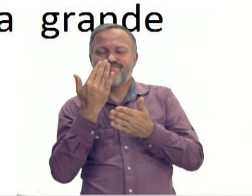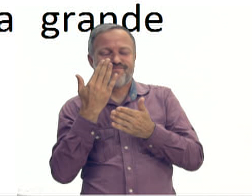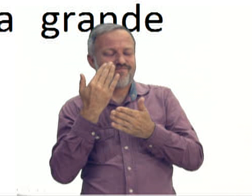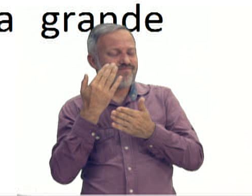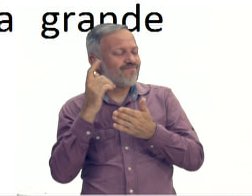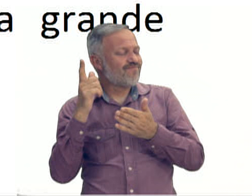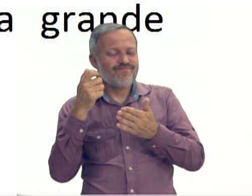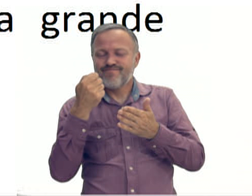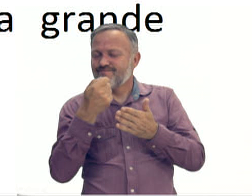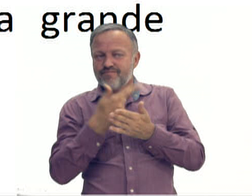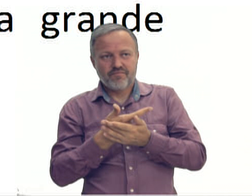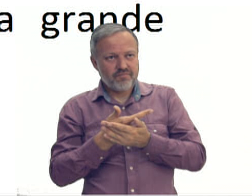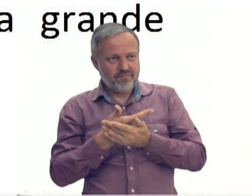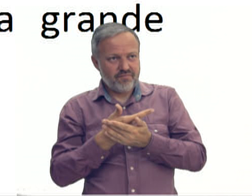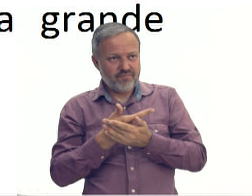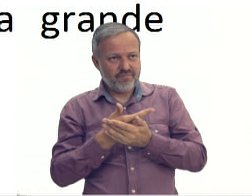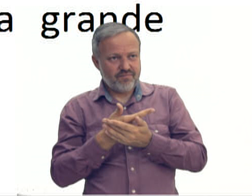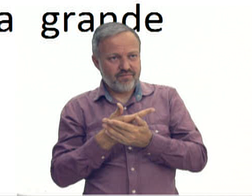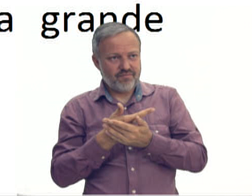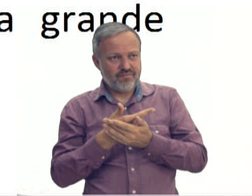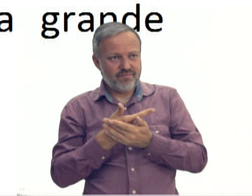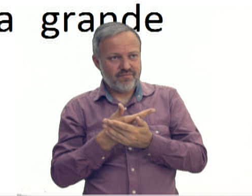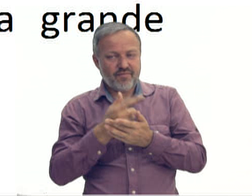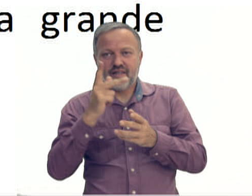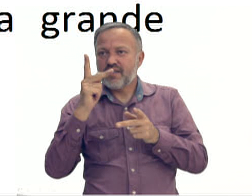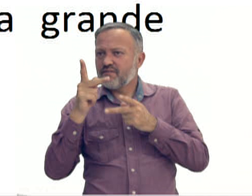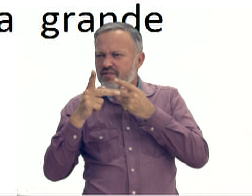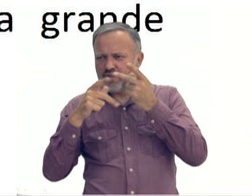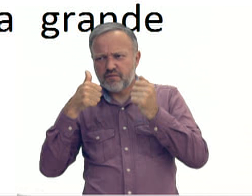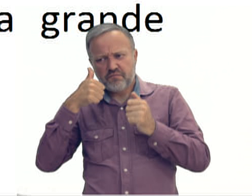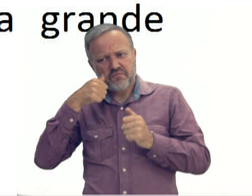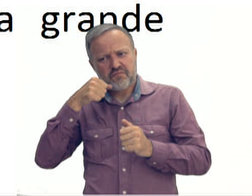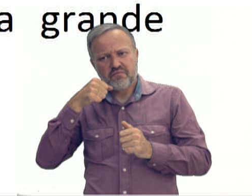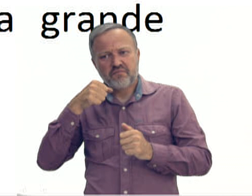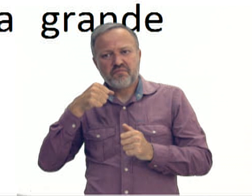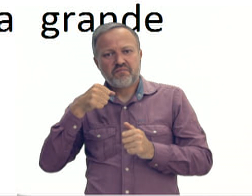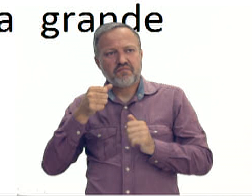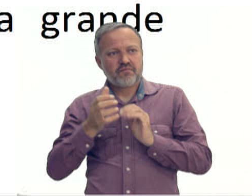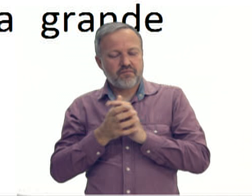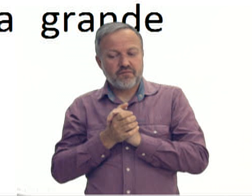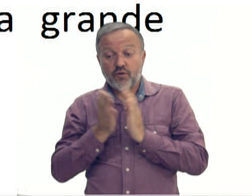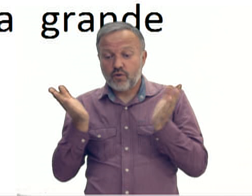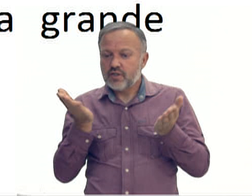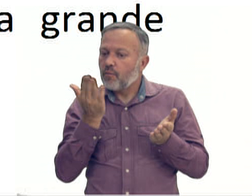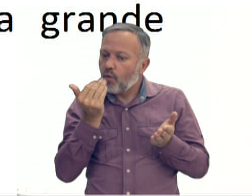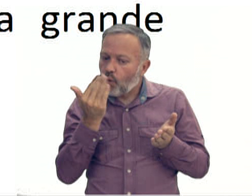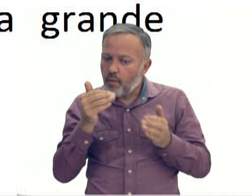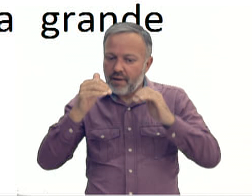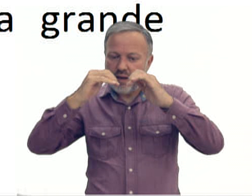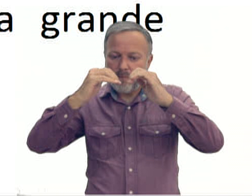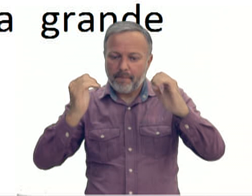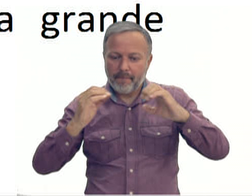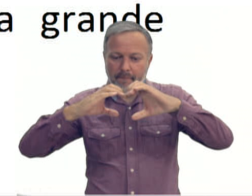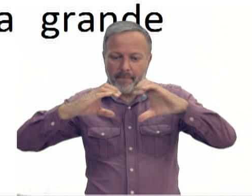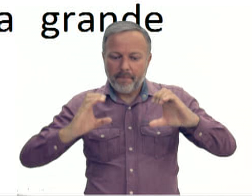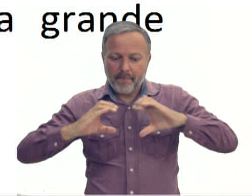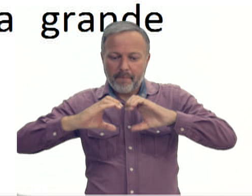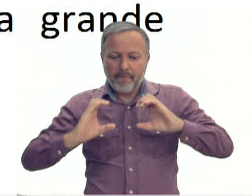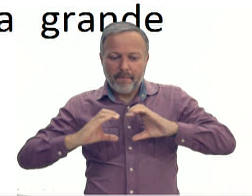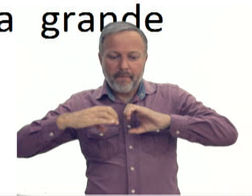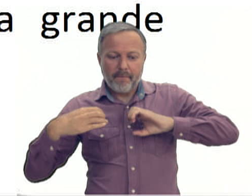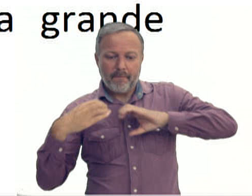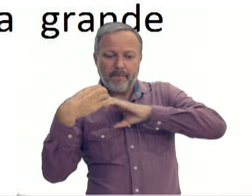mercado. Conformado, ele disse à mulher: "Vamos comer abóbora hoje." Foi até